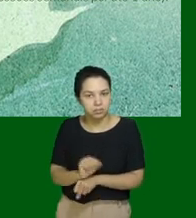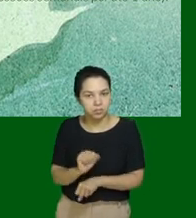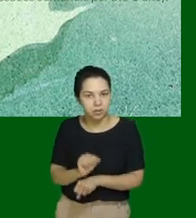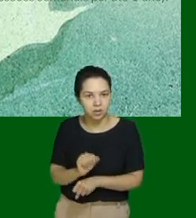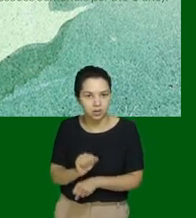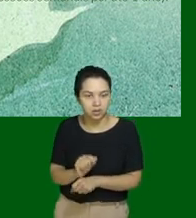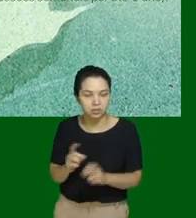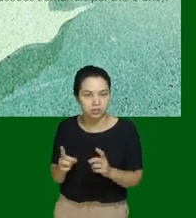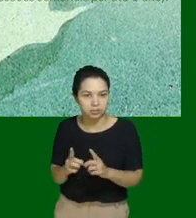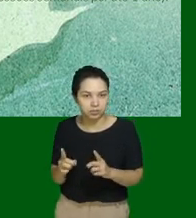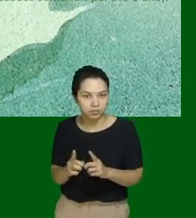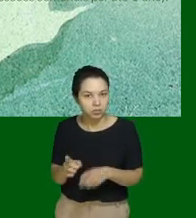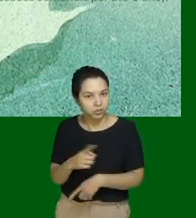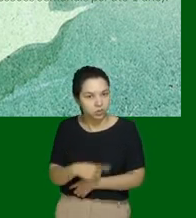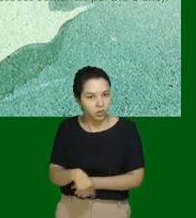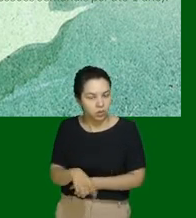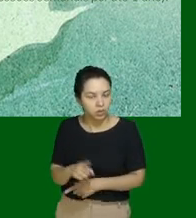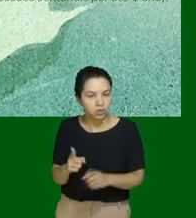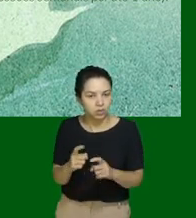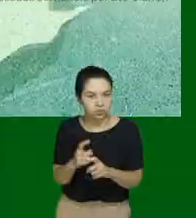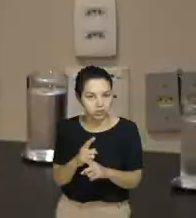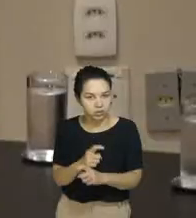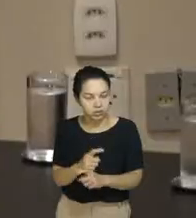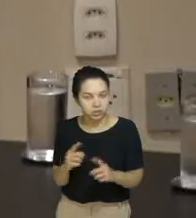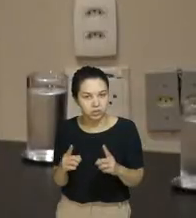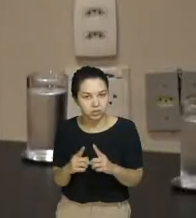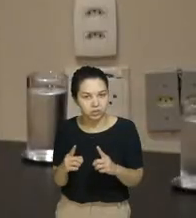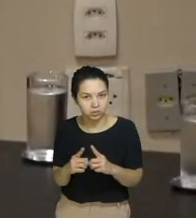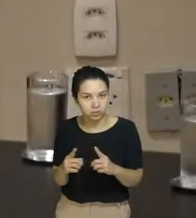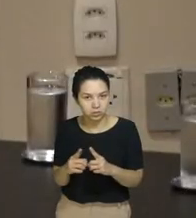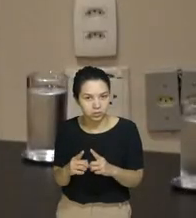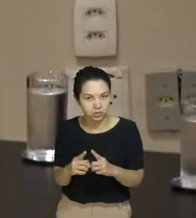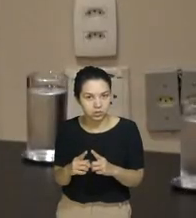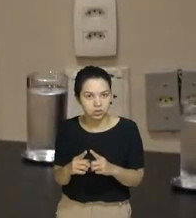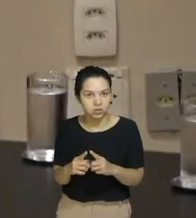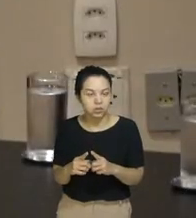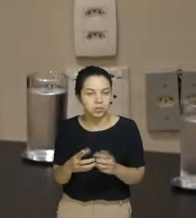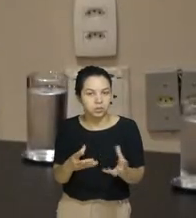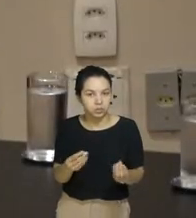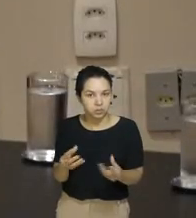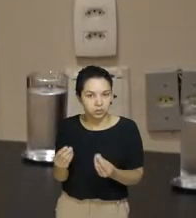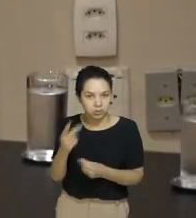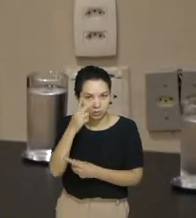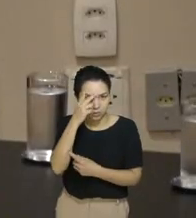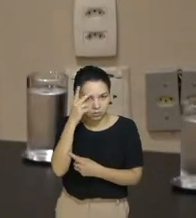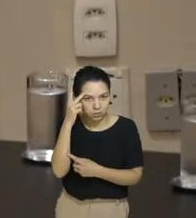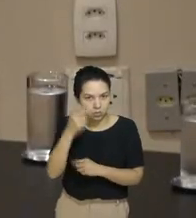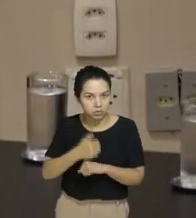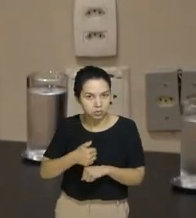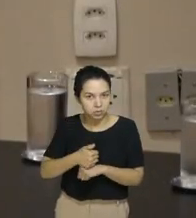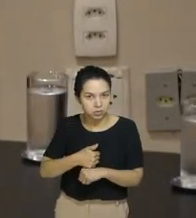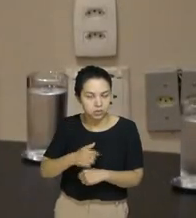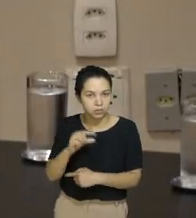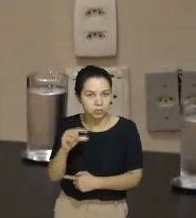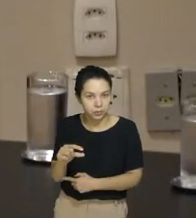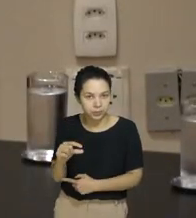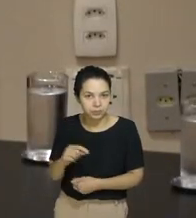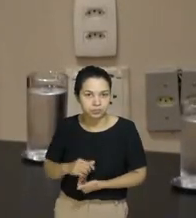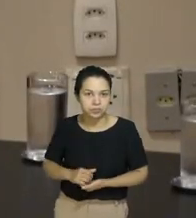a nossa dificuldade hoje, é no atendimento. É muita gente para pouco profissional,